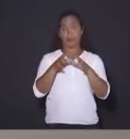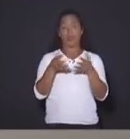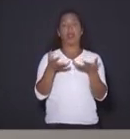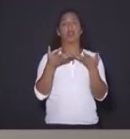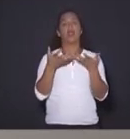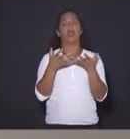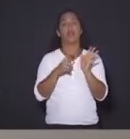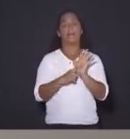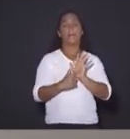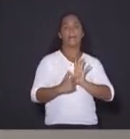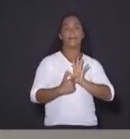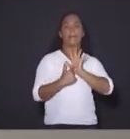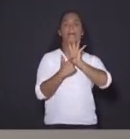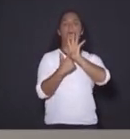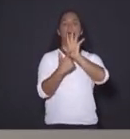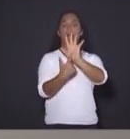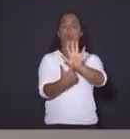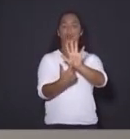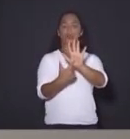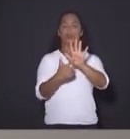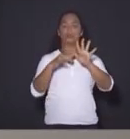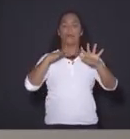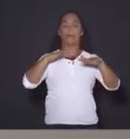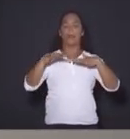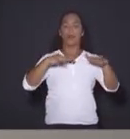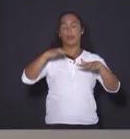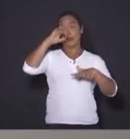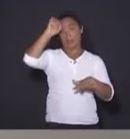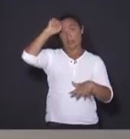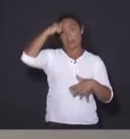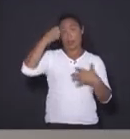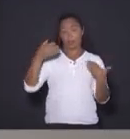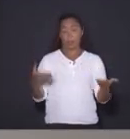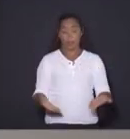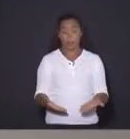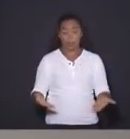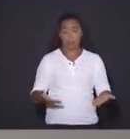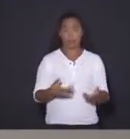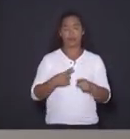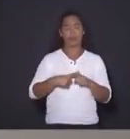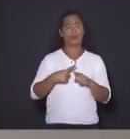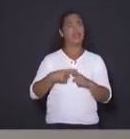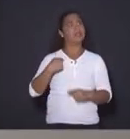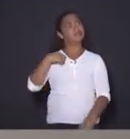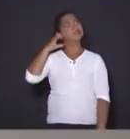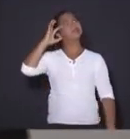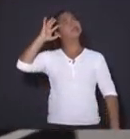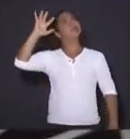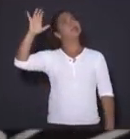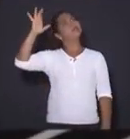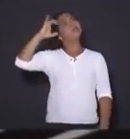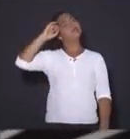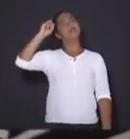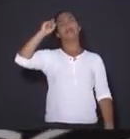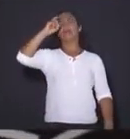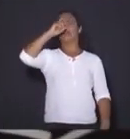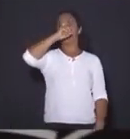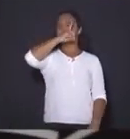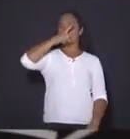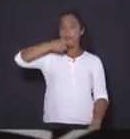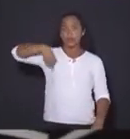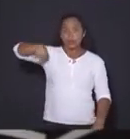explicitar o que eu estou chamando de movimento negro hoje porque é complexo pensar e nem todos nós temos um acordo